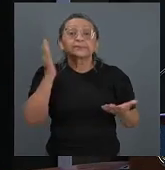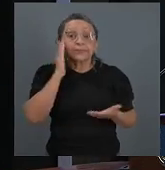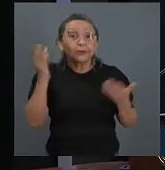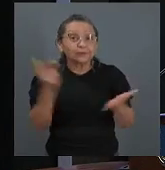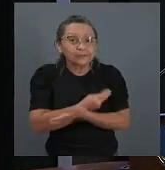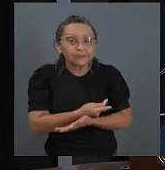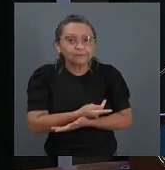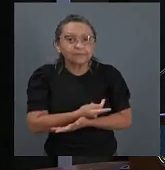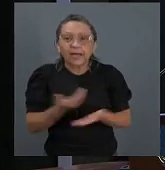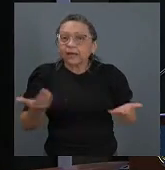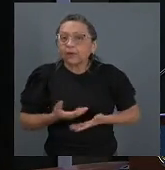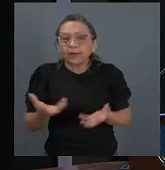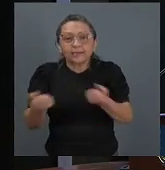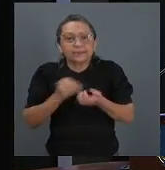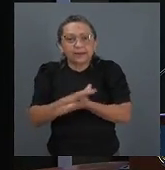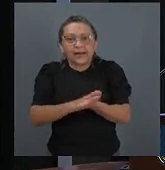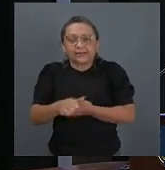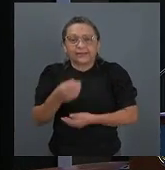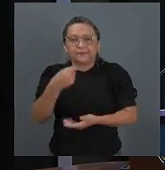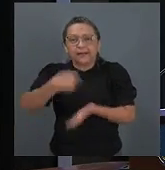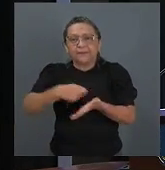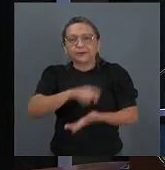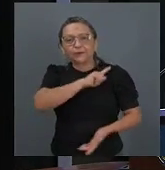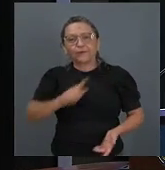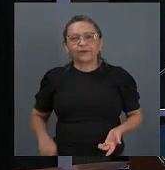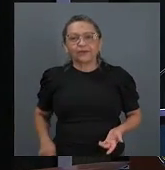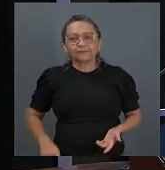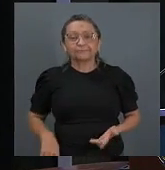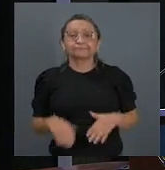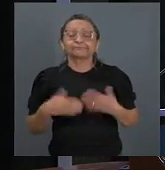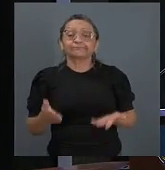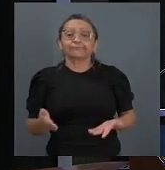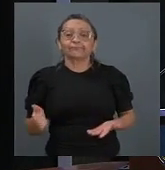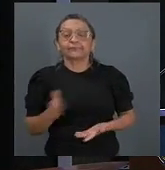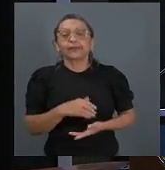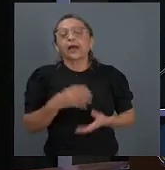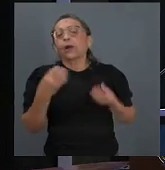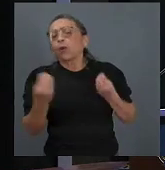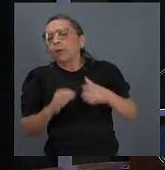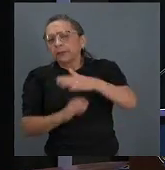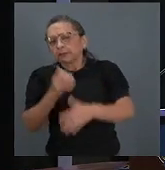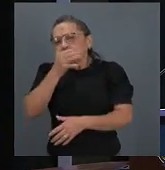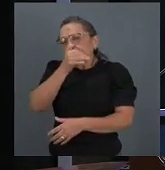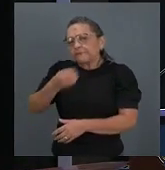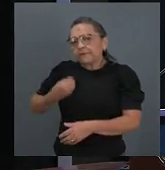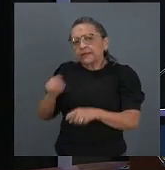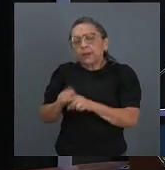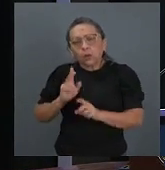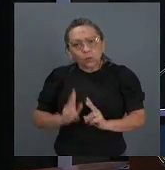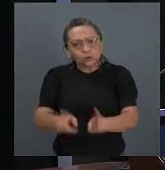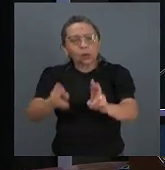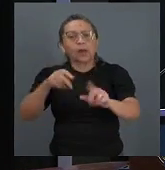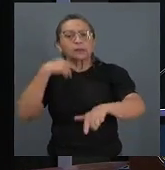absolutamente sem receber nada do governo. Olha só, para sobreviver e continuar